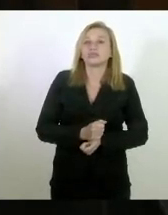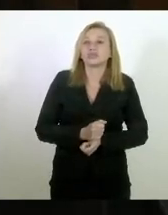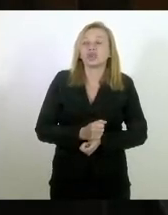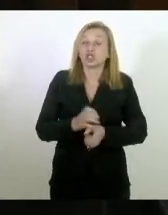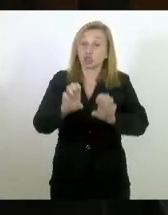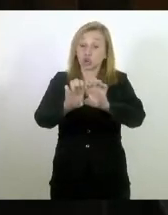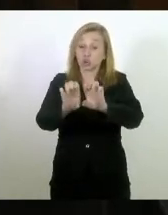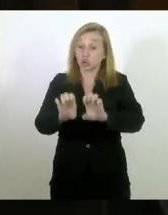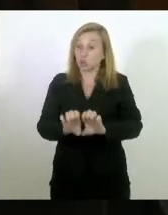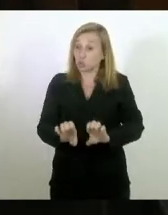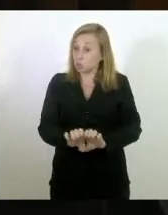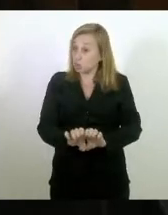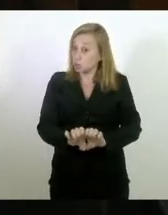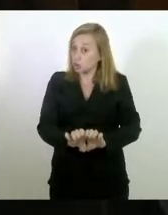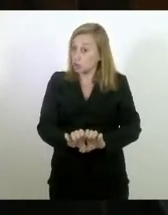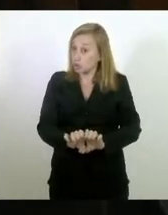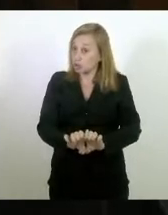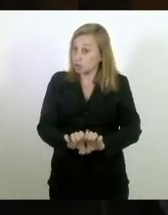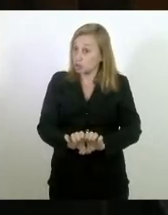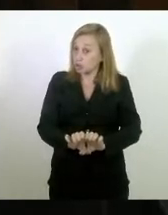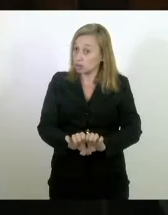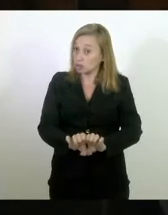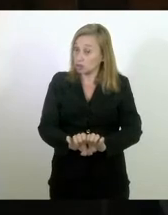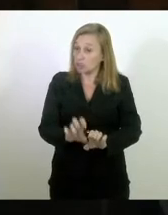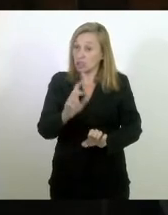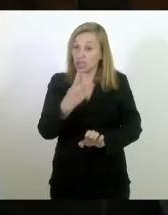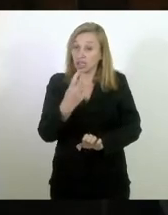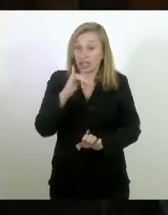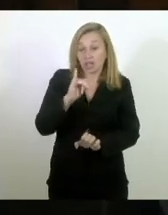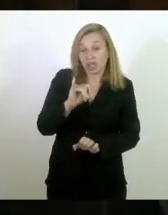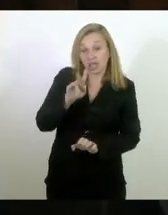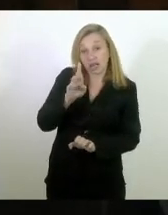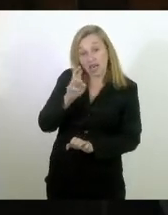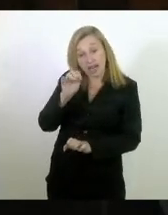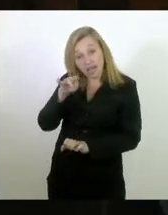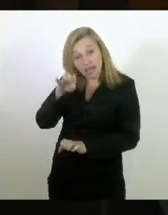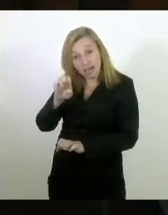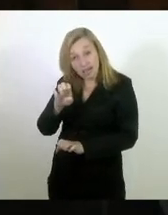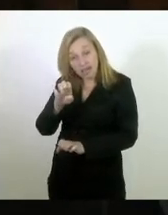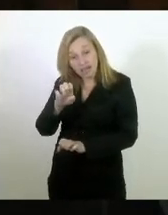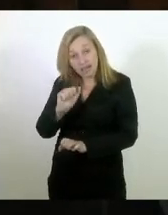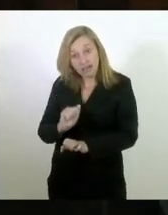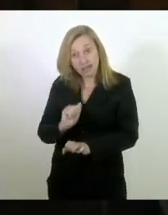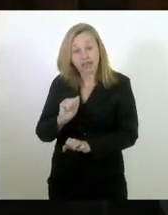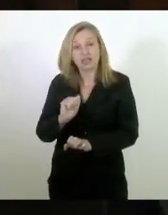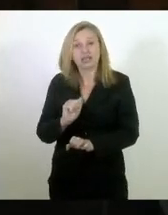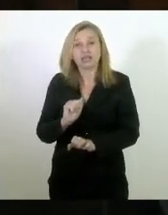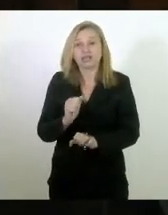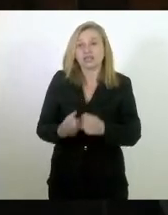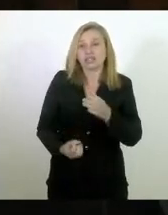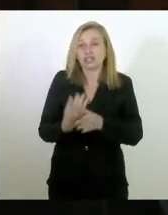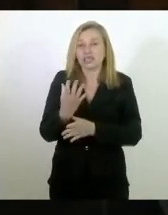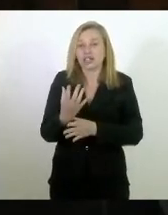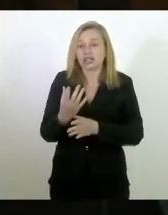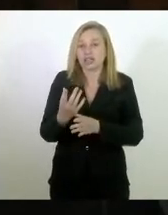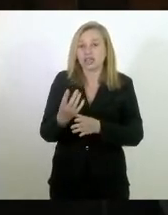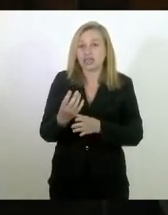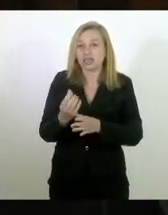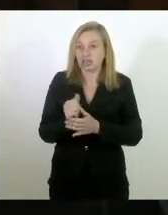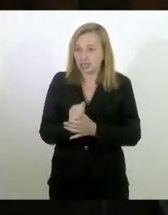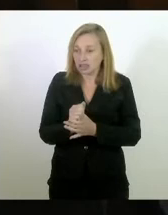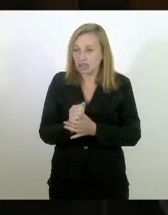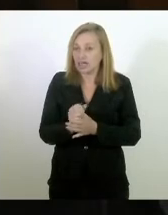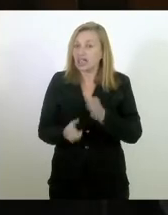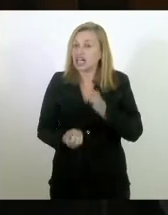estruturas hierárquicas de secretaria tinha sequer ser criada por lei e não por